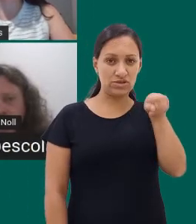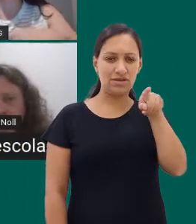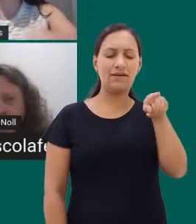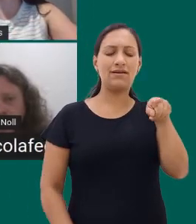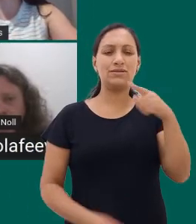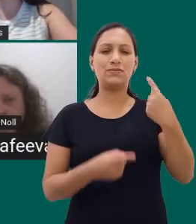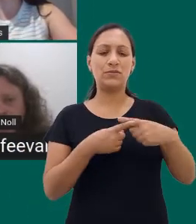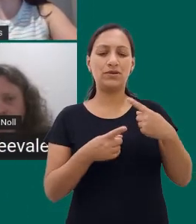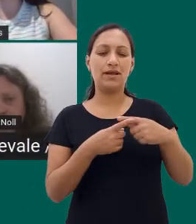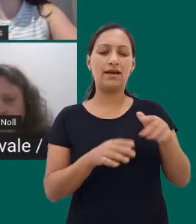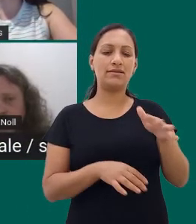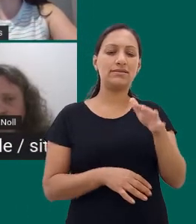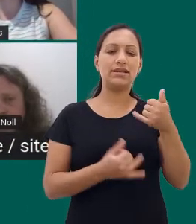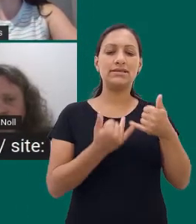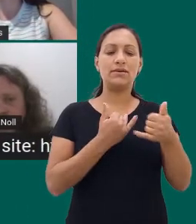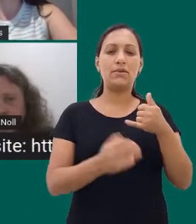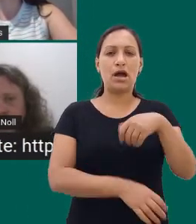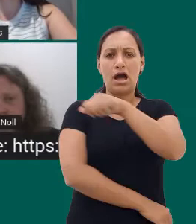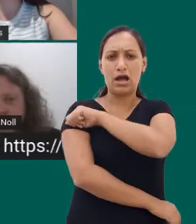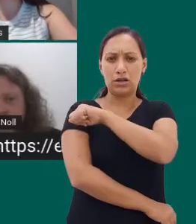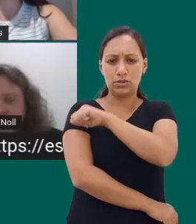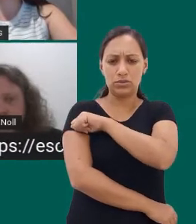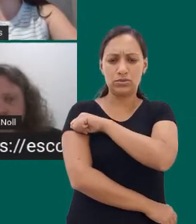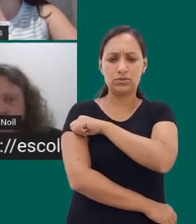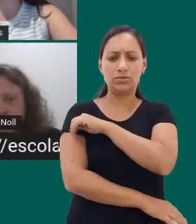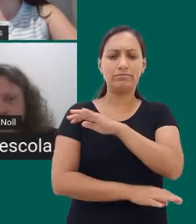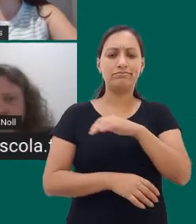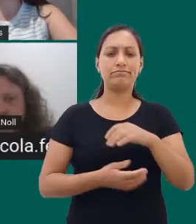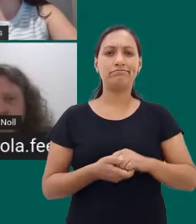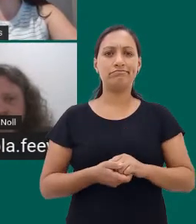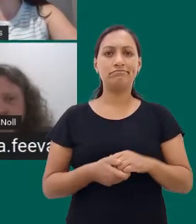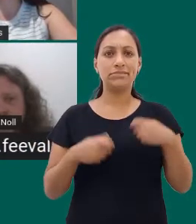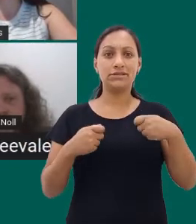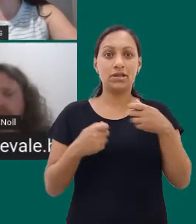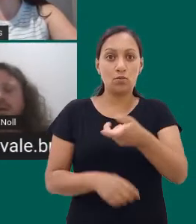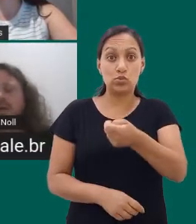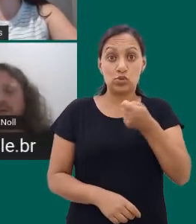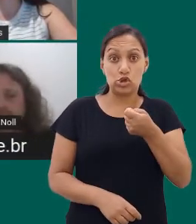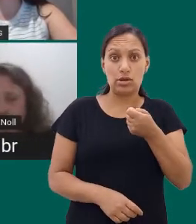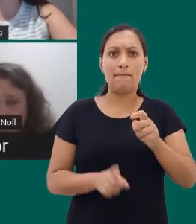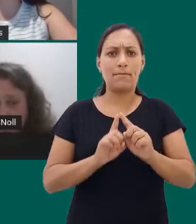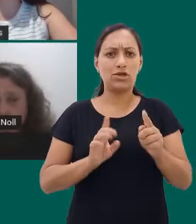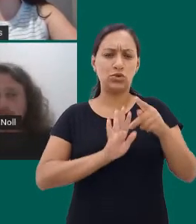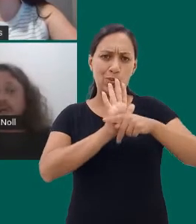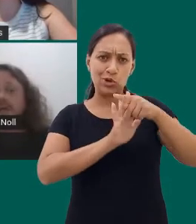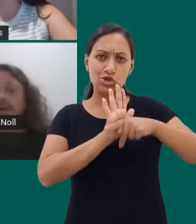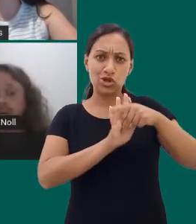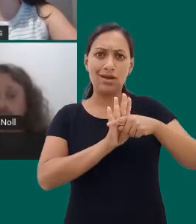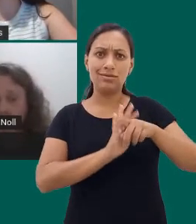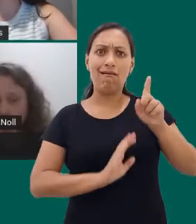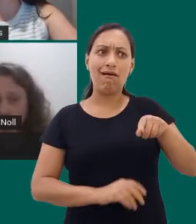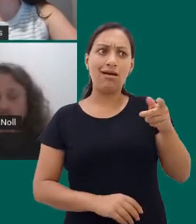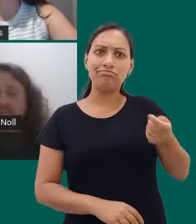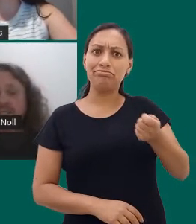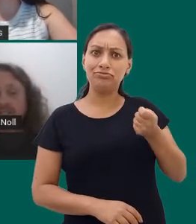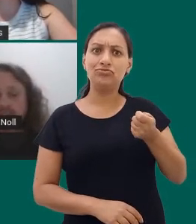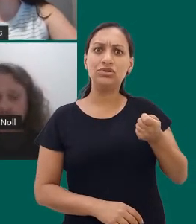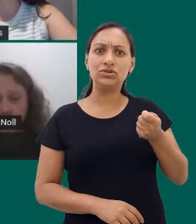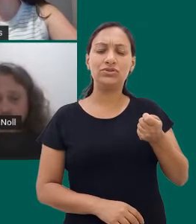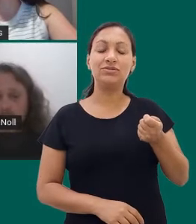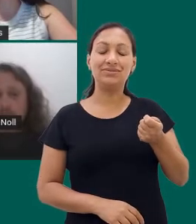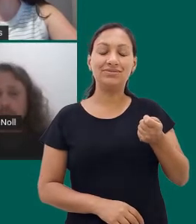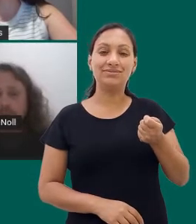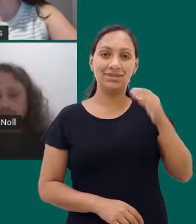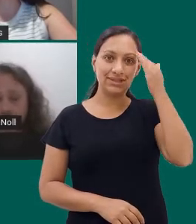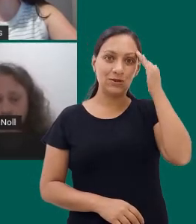ênfase está nessa questão, não, o aluno tem que puxar, mas vocês puxam eles também, os projetos são essa ferramenta de puxar, que às vezes não se enxerga, quer